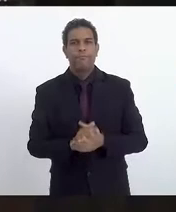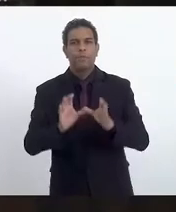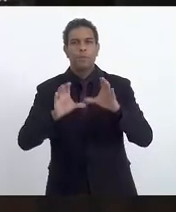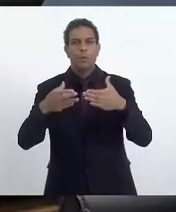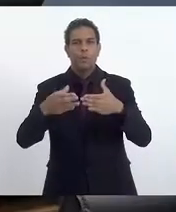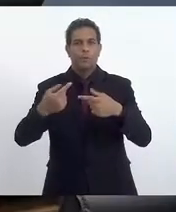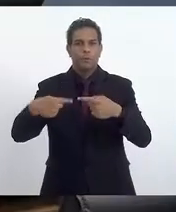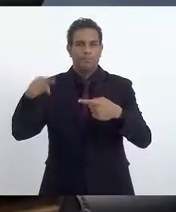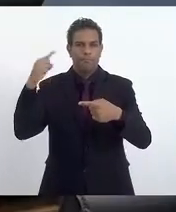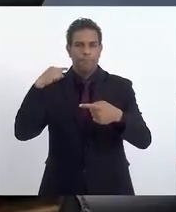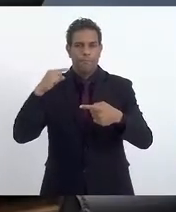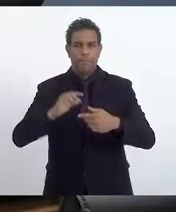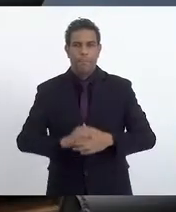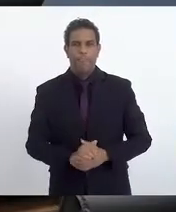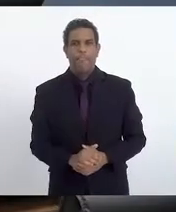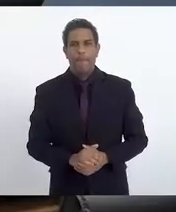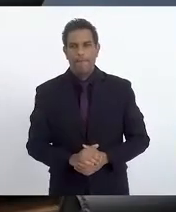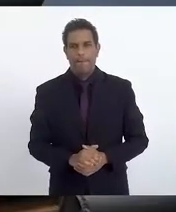anterior